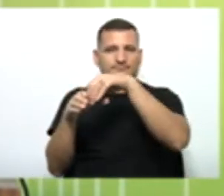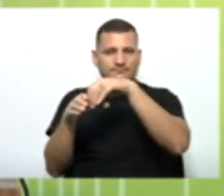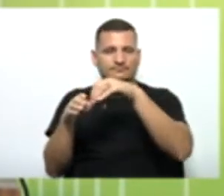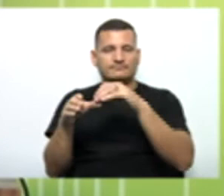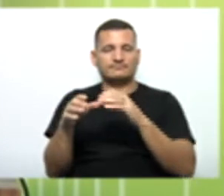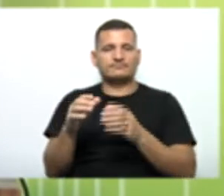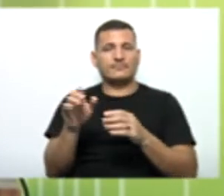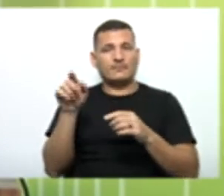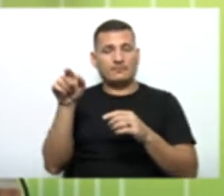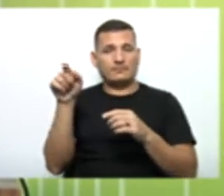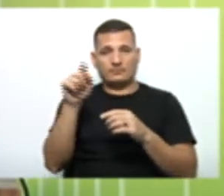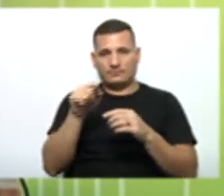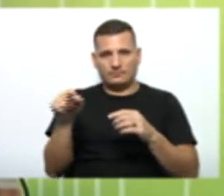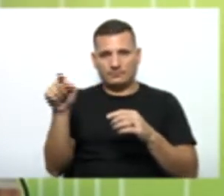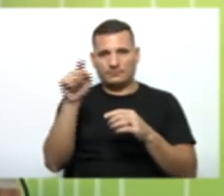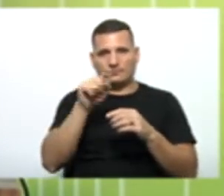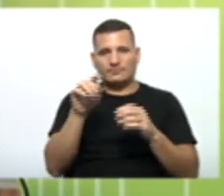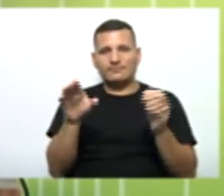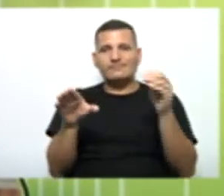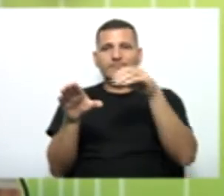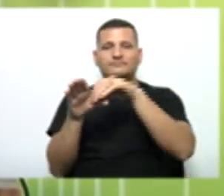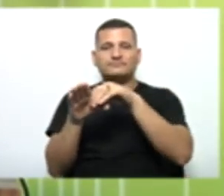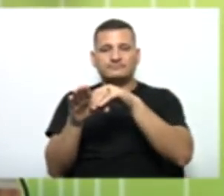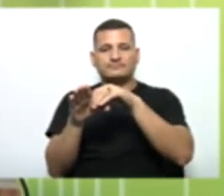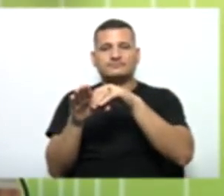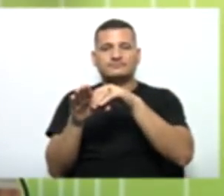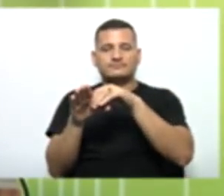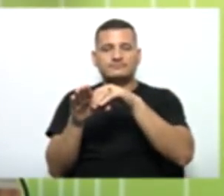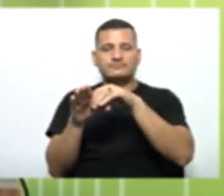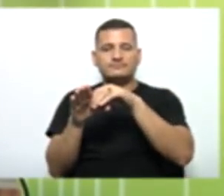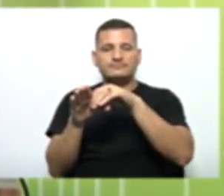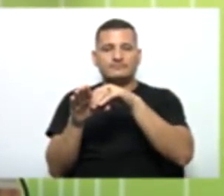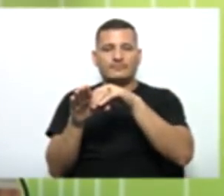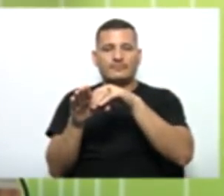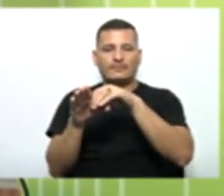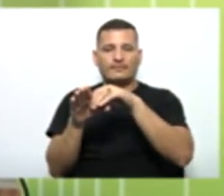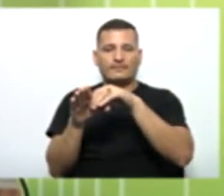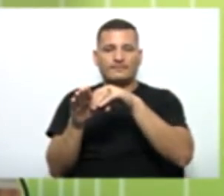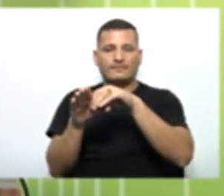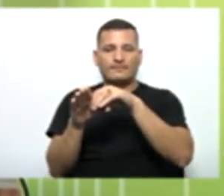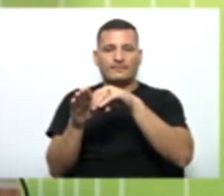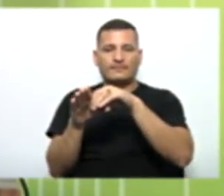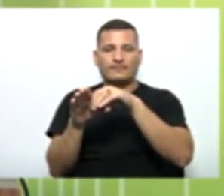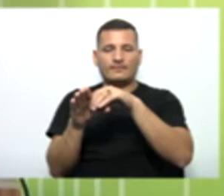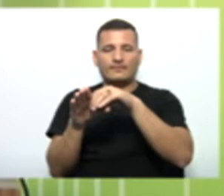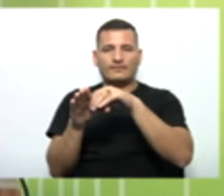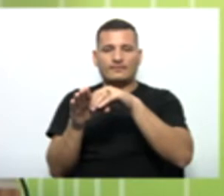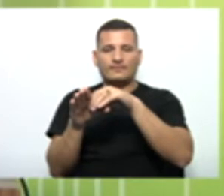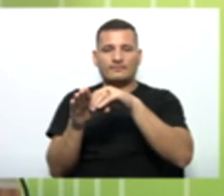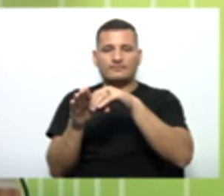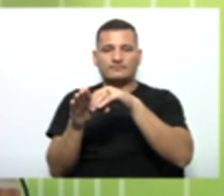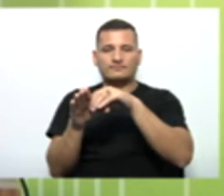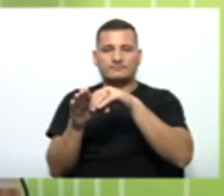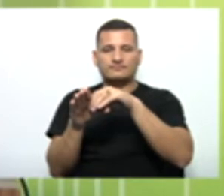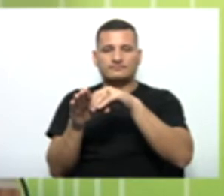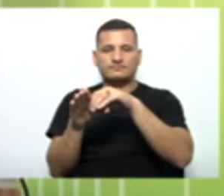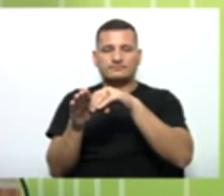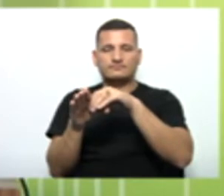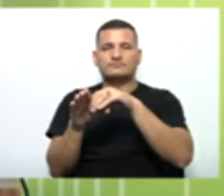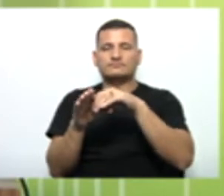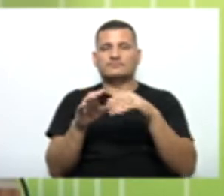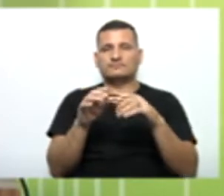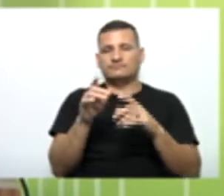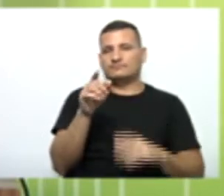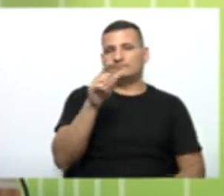foi incluído, veja bem, ó, eu tenho aqui um caso de uso, certo? E ele vai ser o que?